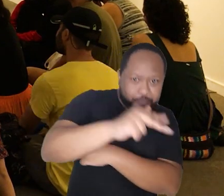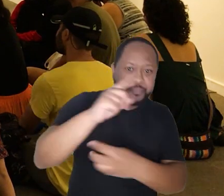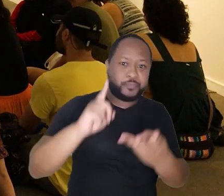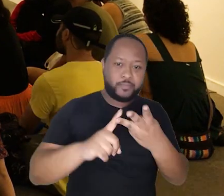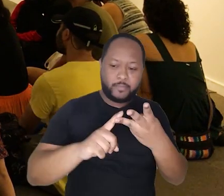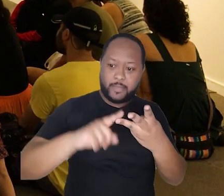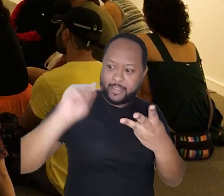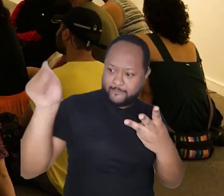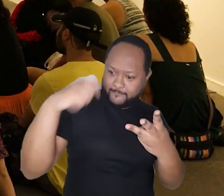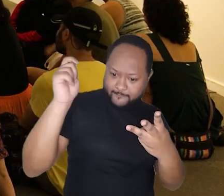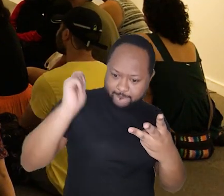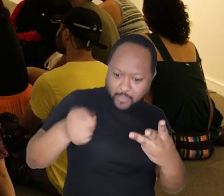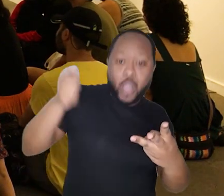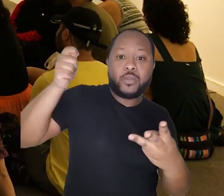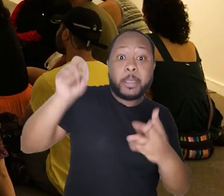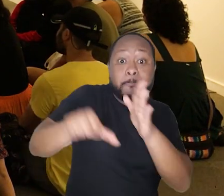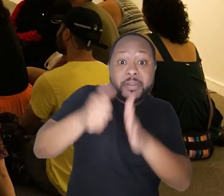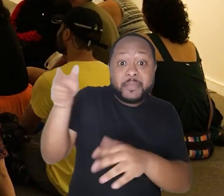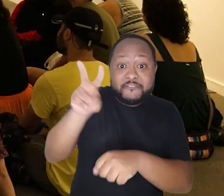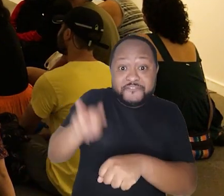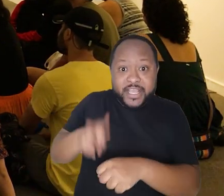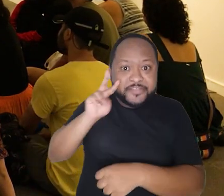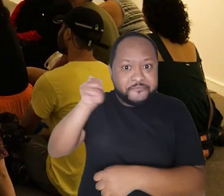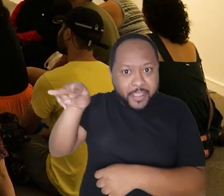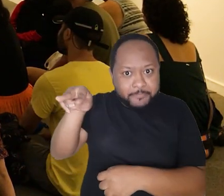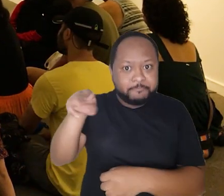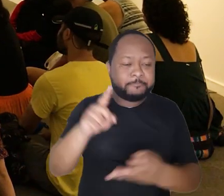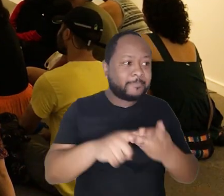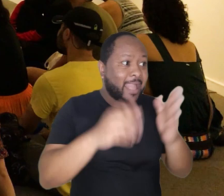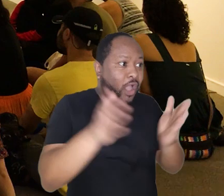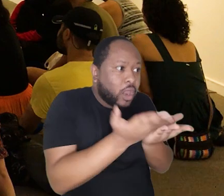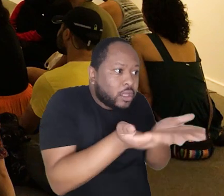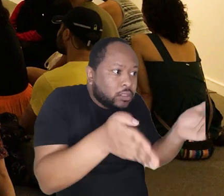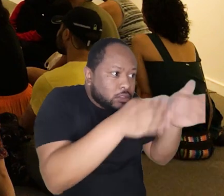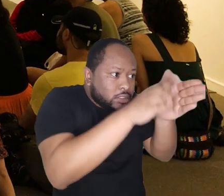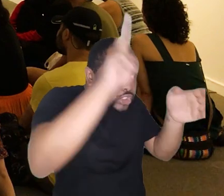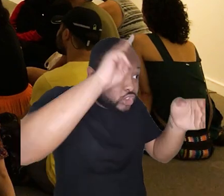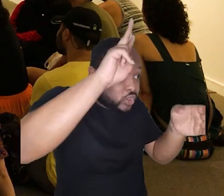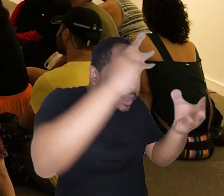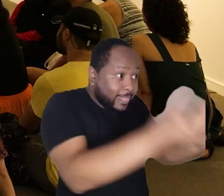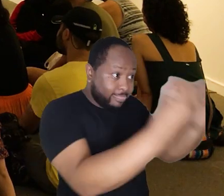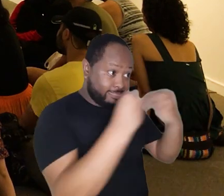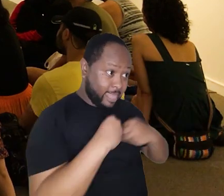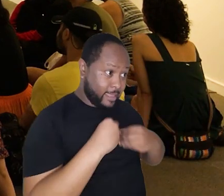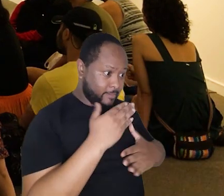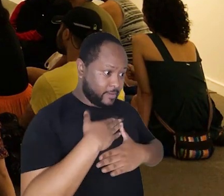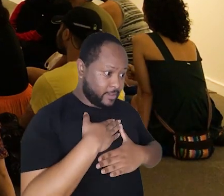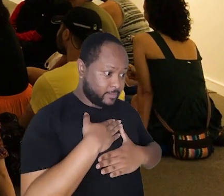primeira vez que alguém vê, e agora, você me dá o pote das histórias?